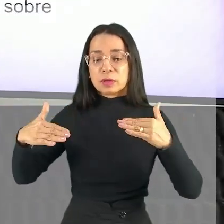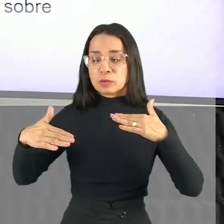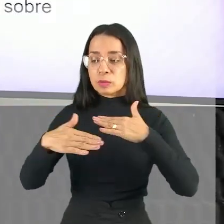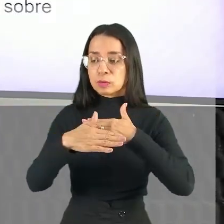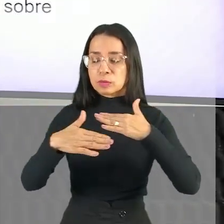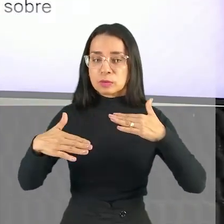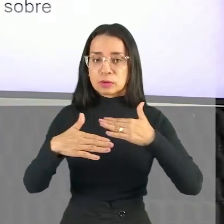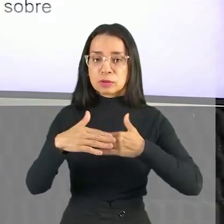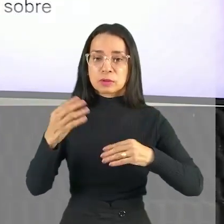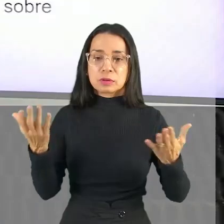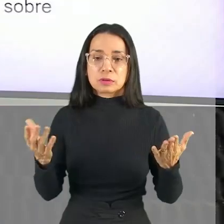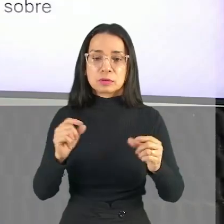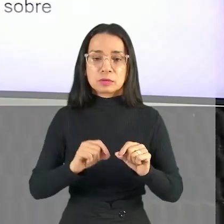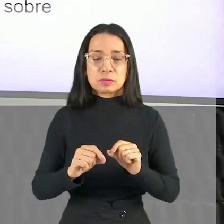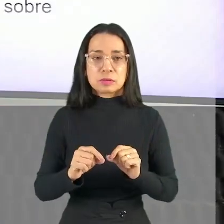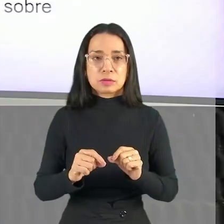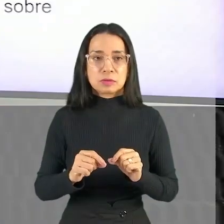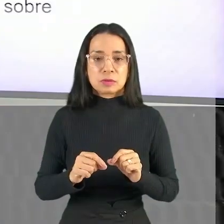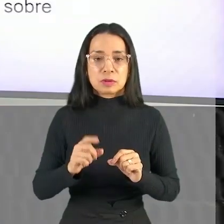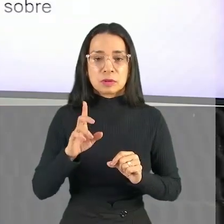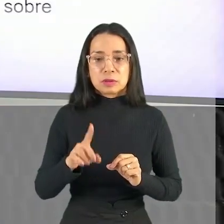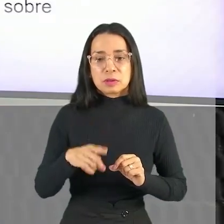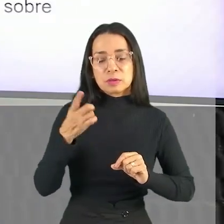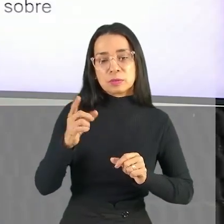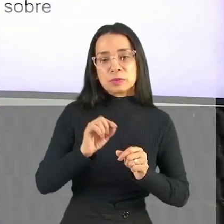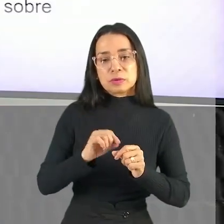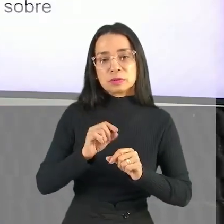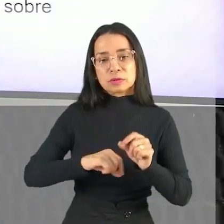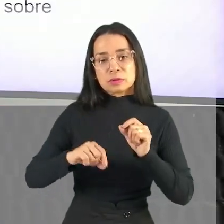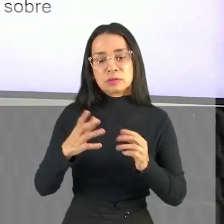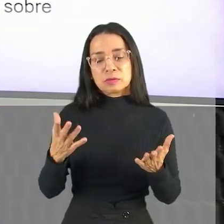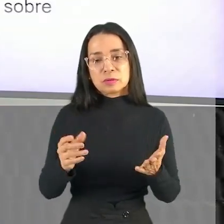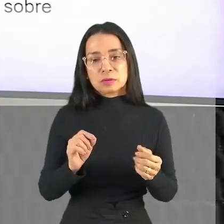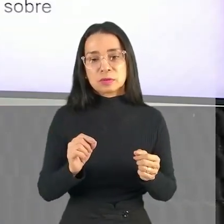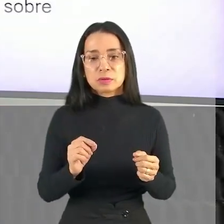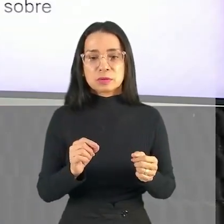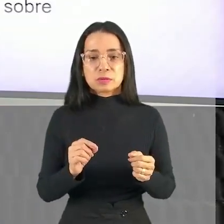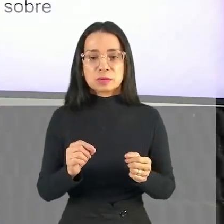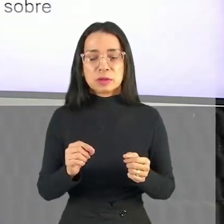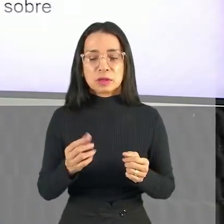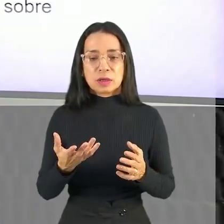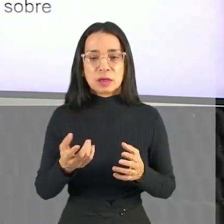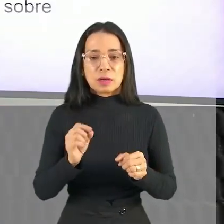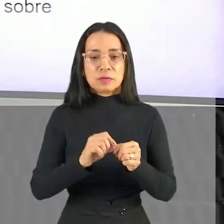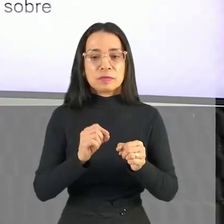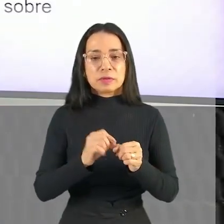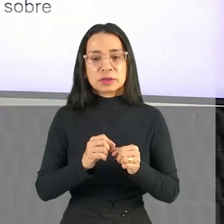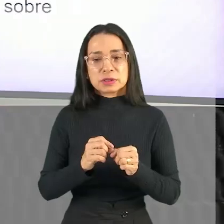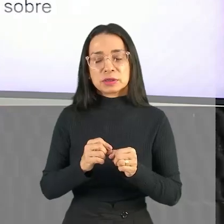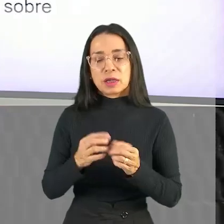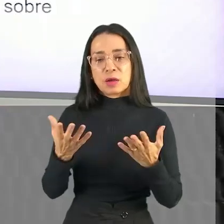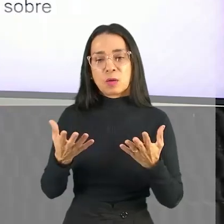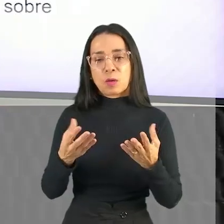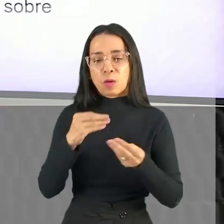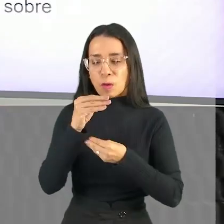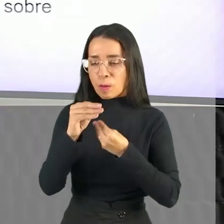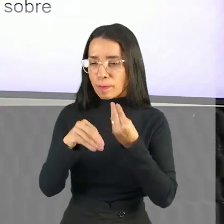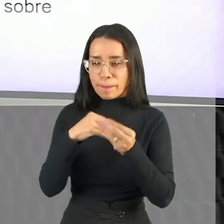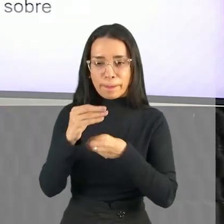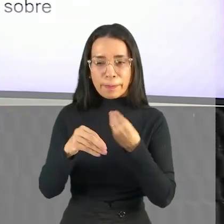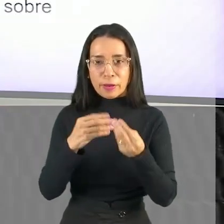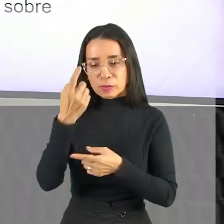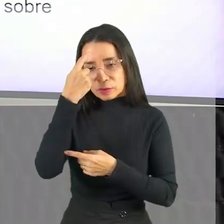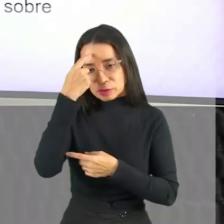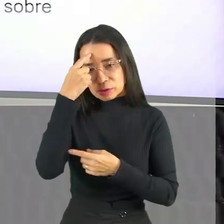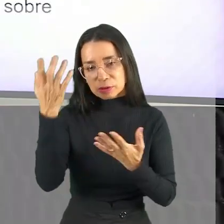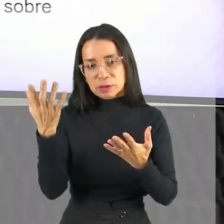faz isso, você vai realizar a chamada tempestade de ideias, que a minha dica é, você pode juntar o item 3